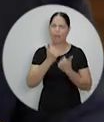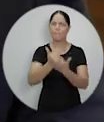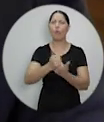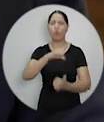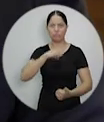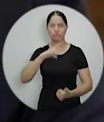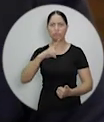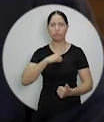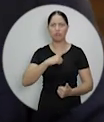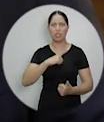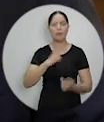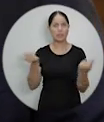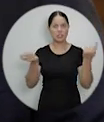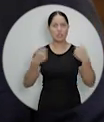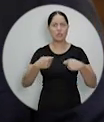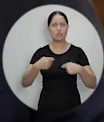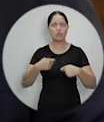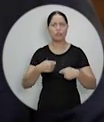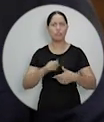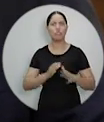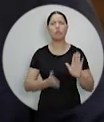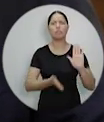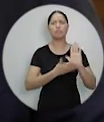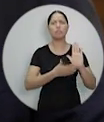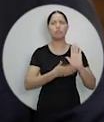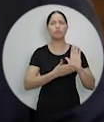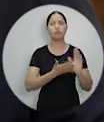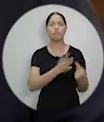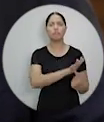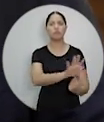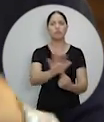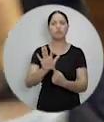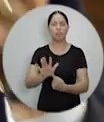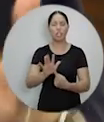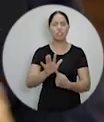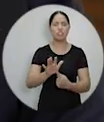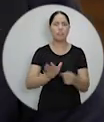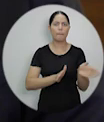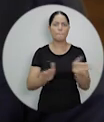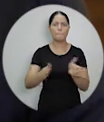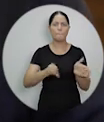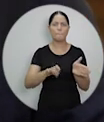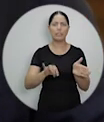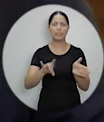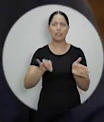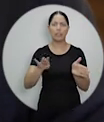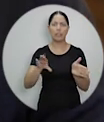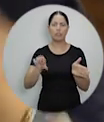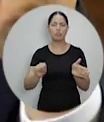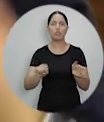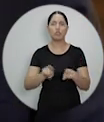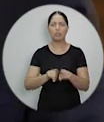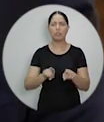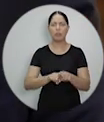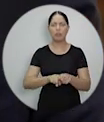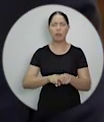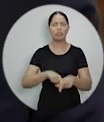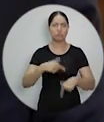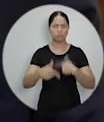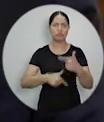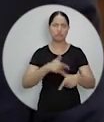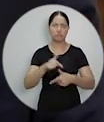suporte para se apresentarem como proposta viável de mandatos e de representação e,